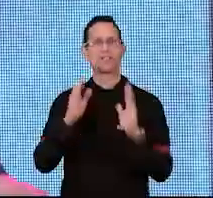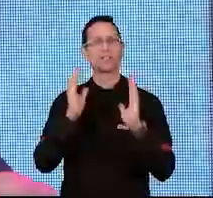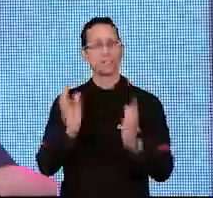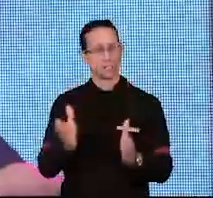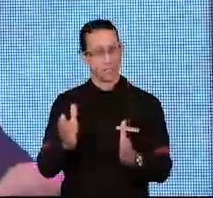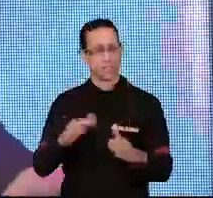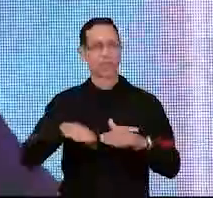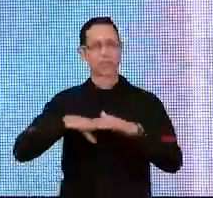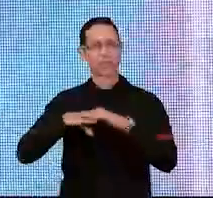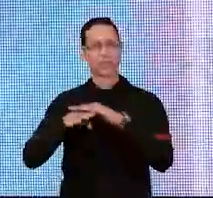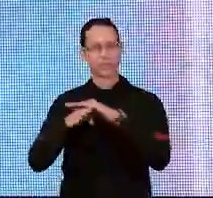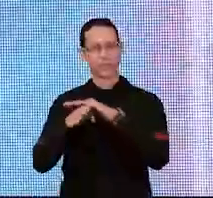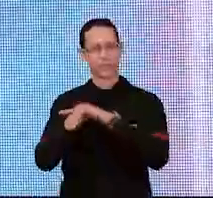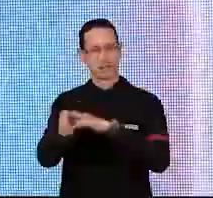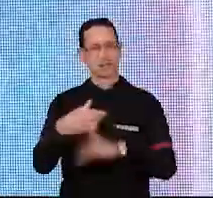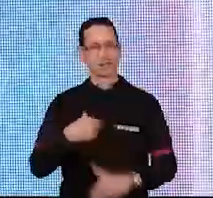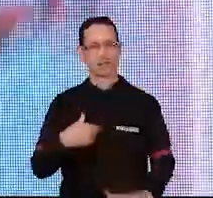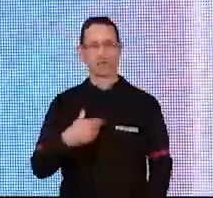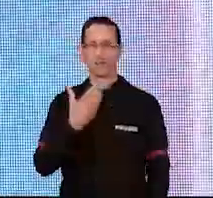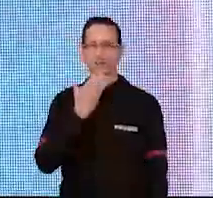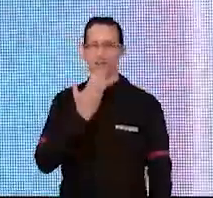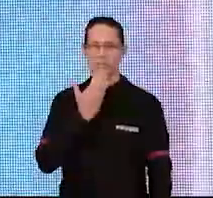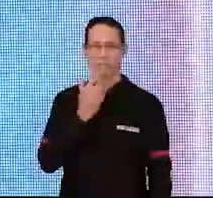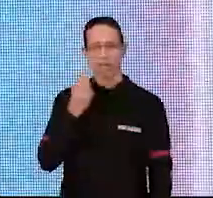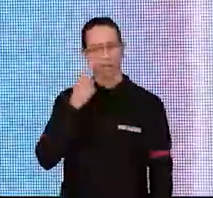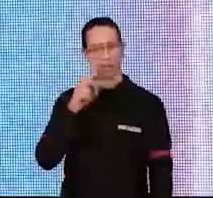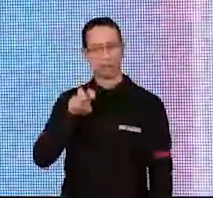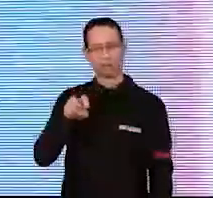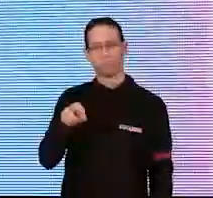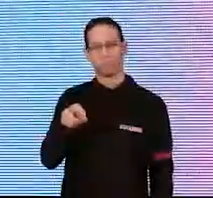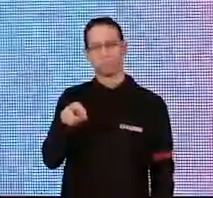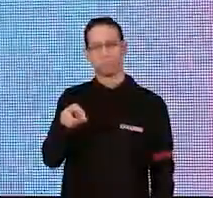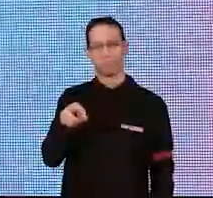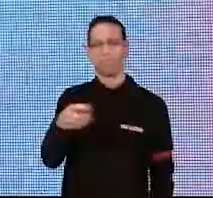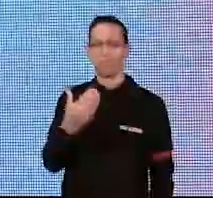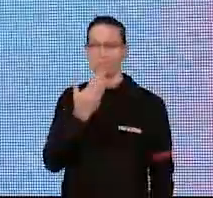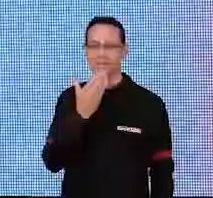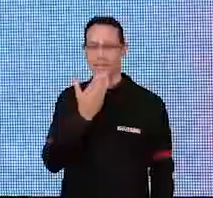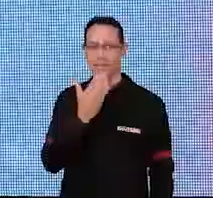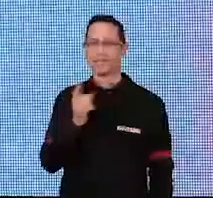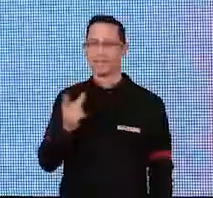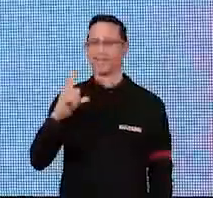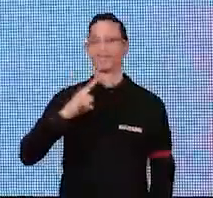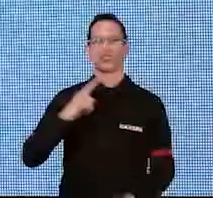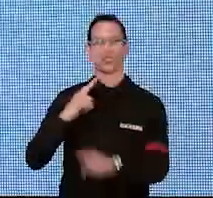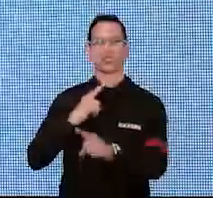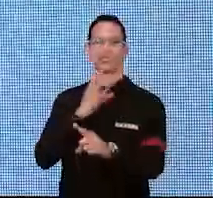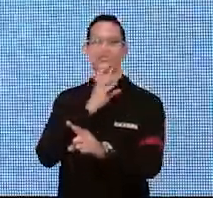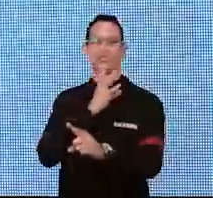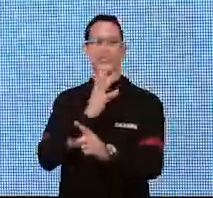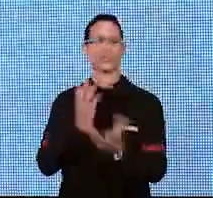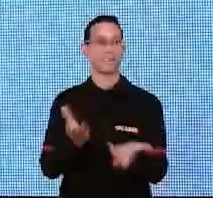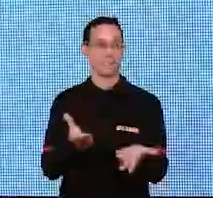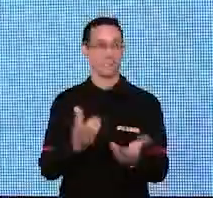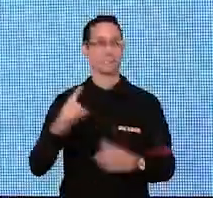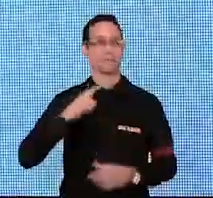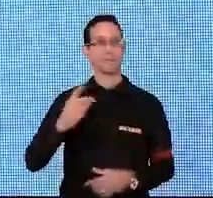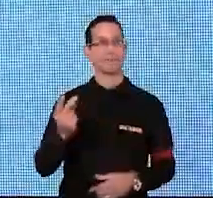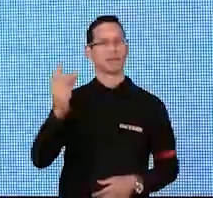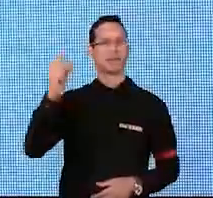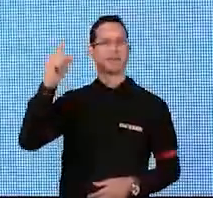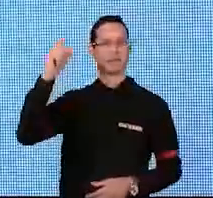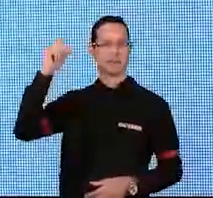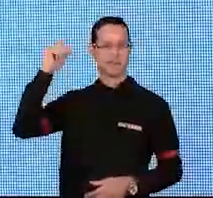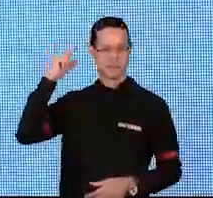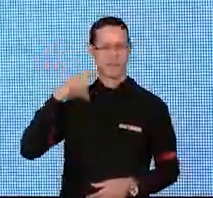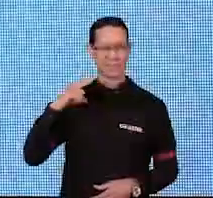colisteatoma. O pug chega torto e fala, doutor, é outro colisteatoma, né? O Dennis Scott, em 1900 em Guaraná com